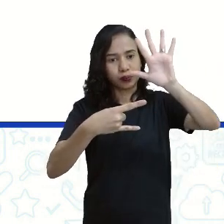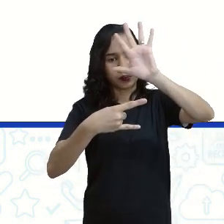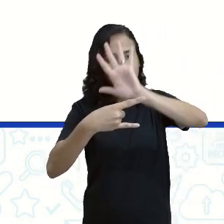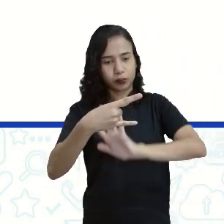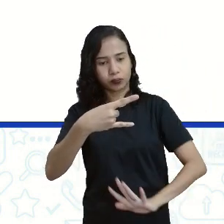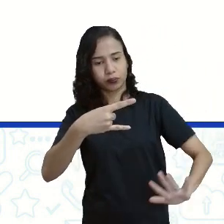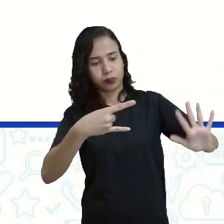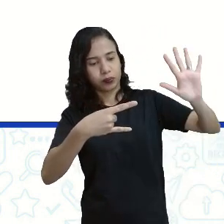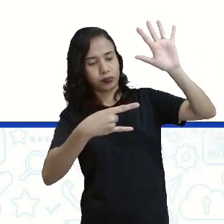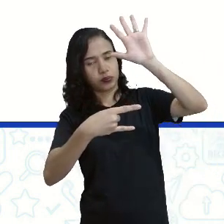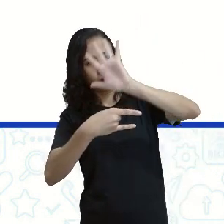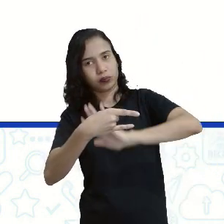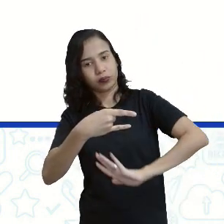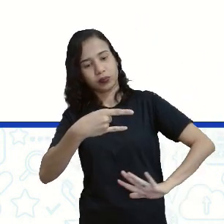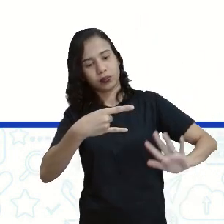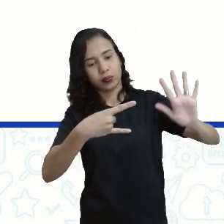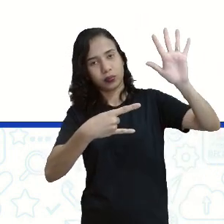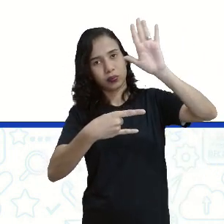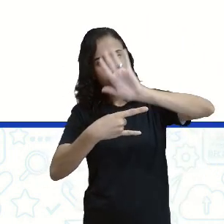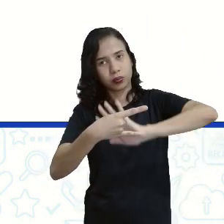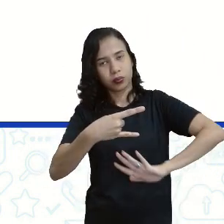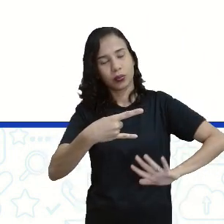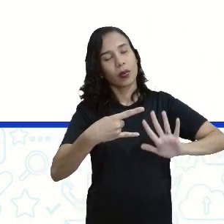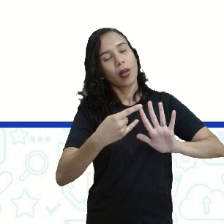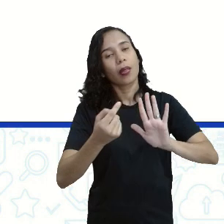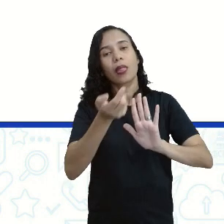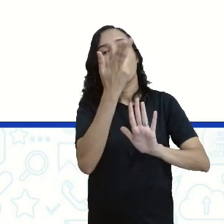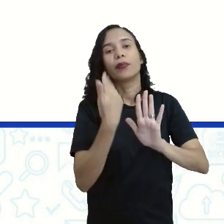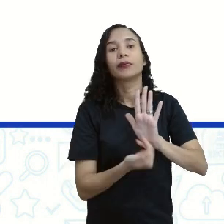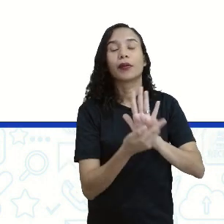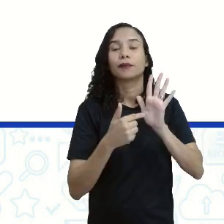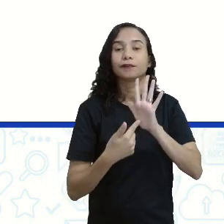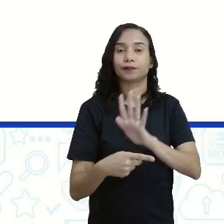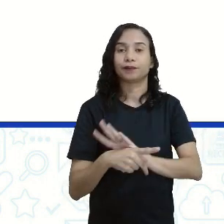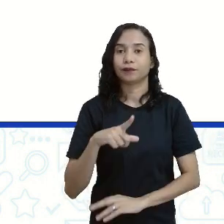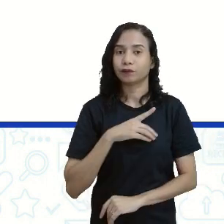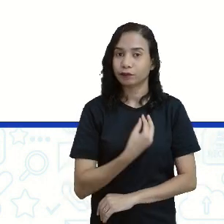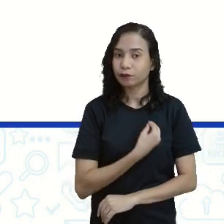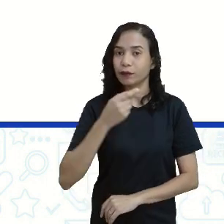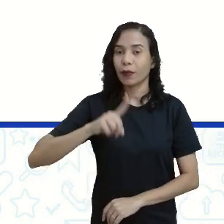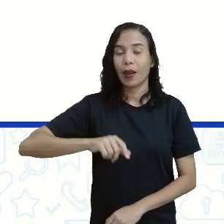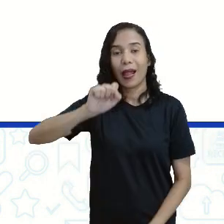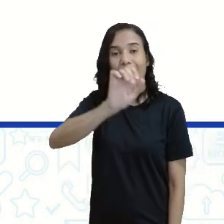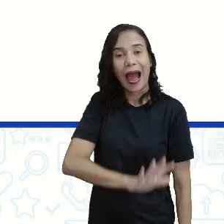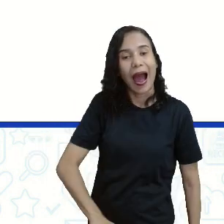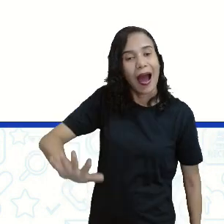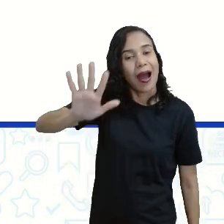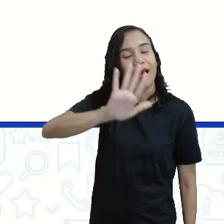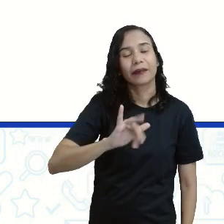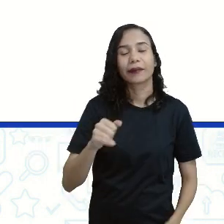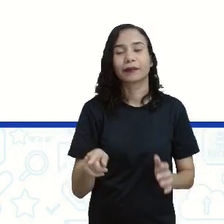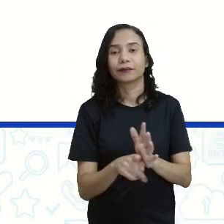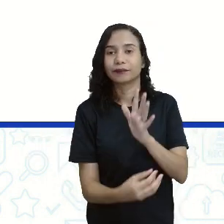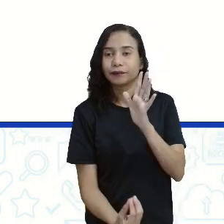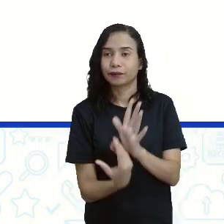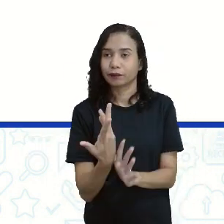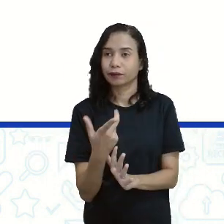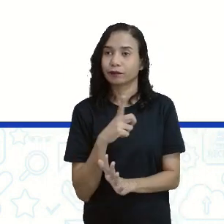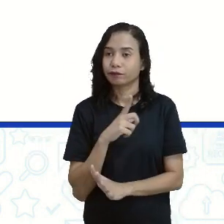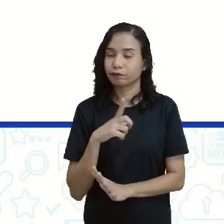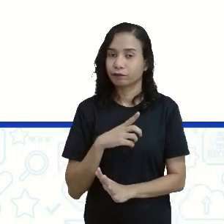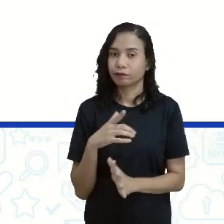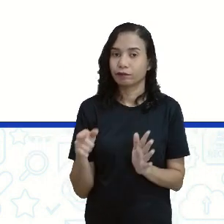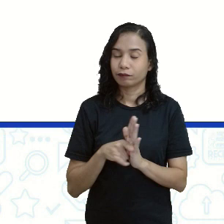tá vendo, né, externa, né, desenhadinha aí, para mostrar esse campo magnético, que é esse espaço aí, onde se manifestam os